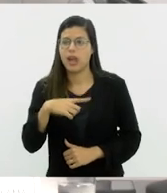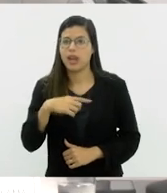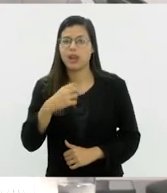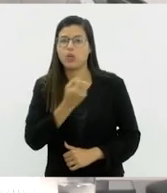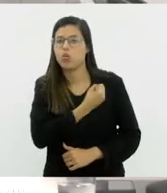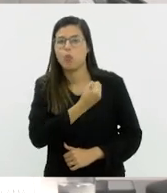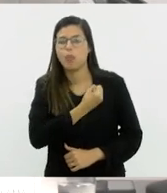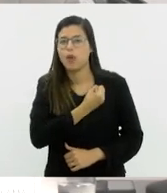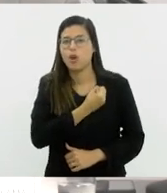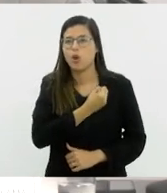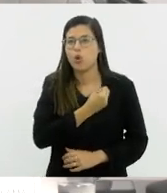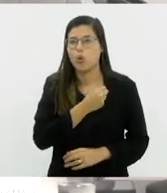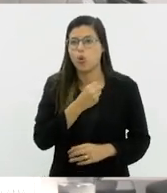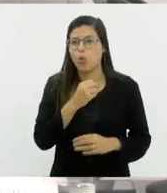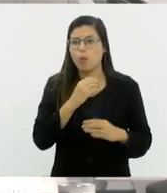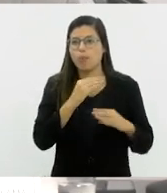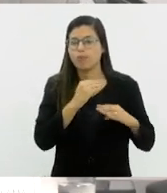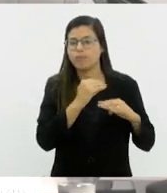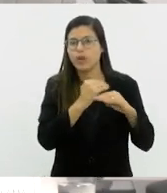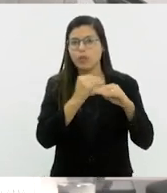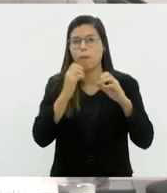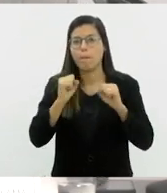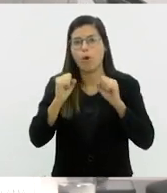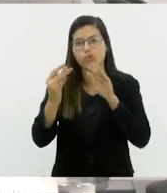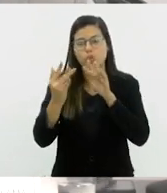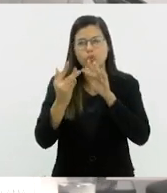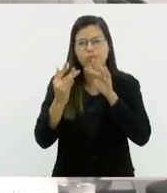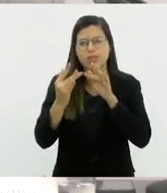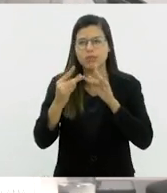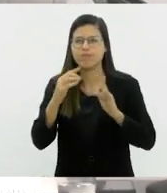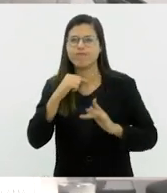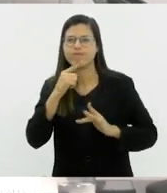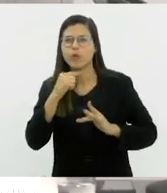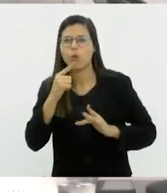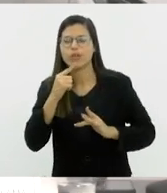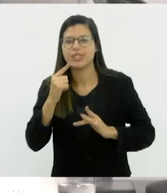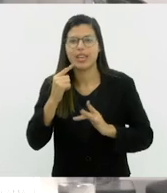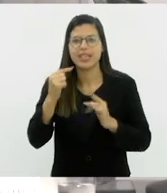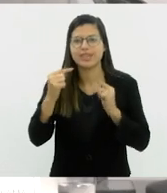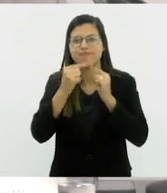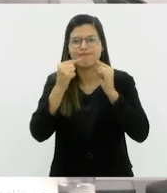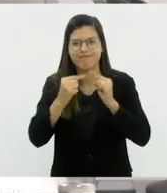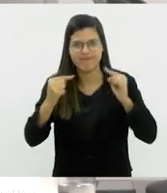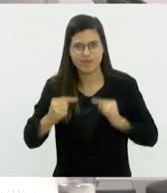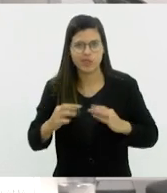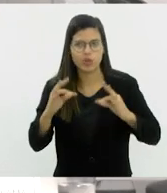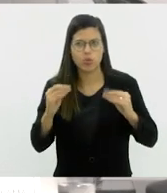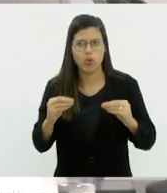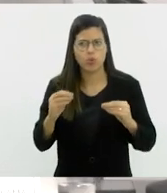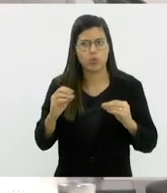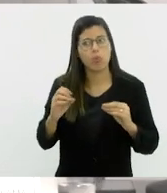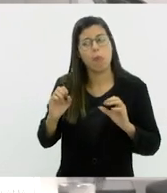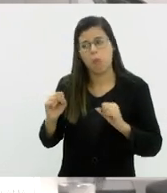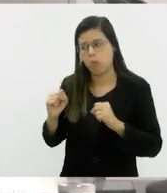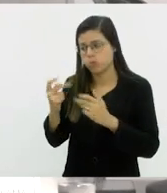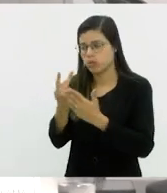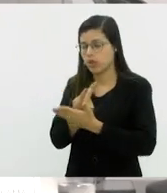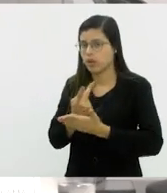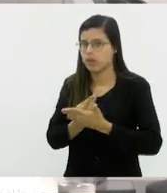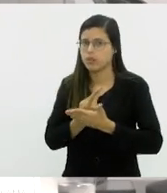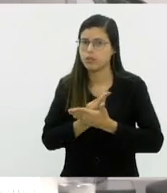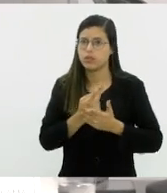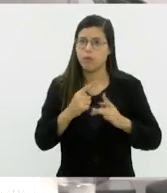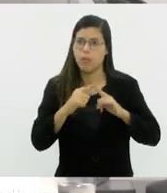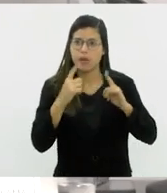pode fazer o contato, mas você não identifica exatamente quem cada um deles. Pode ser que eu esteja falando uma coisa errada, mas eu tenho essa